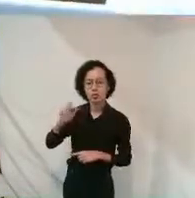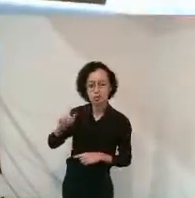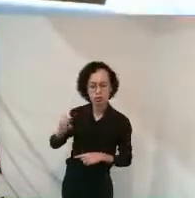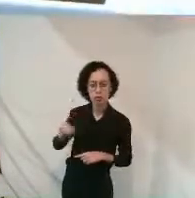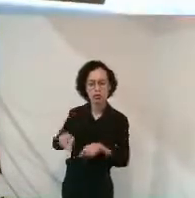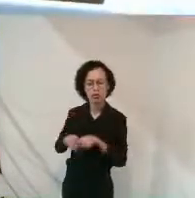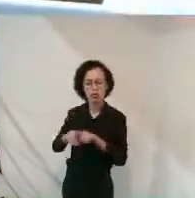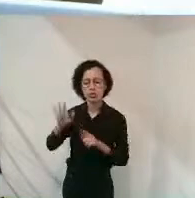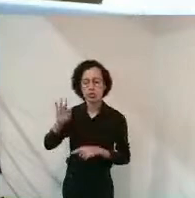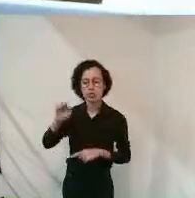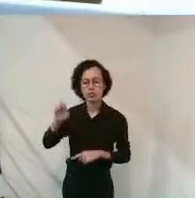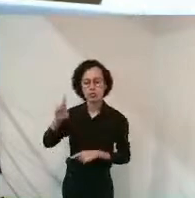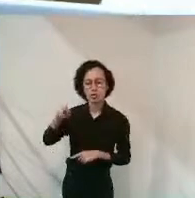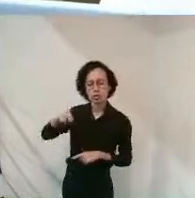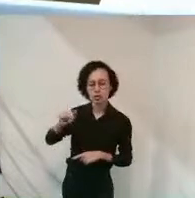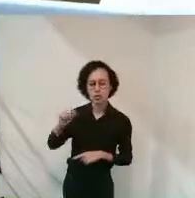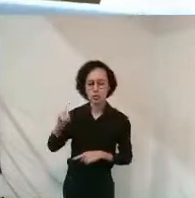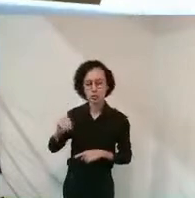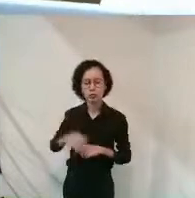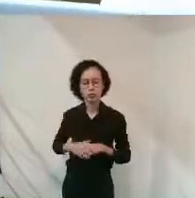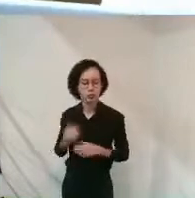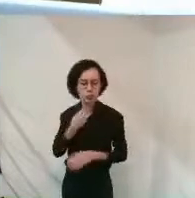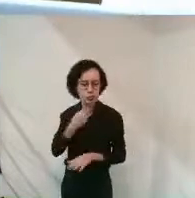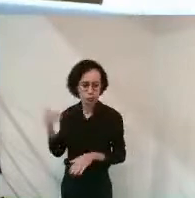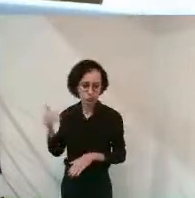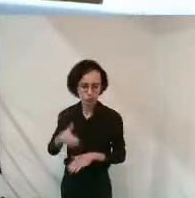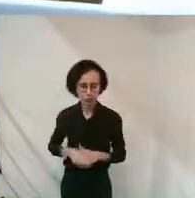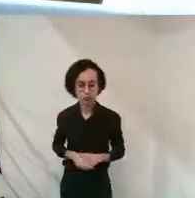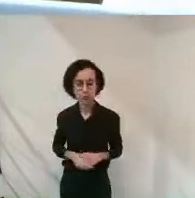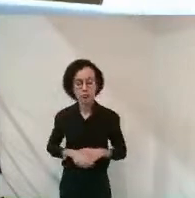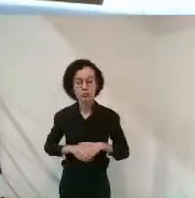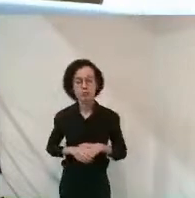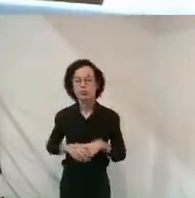não puderam participar pessoalmente aqui com vocês.